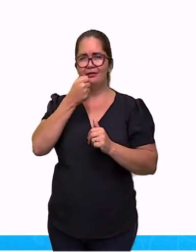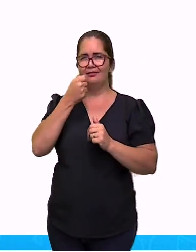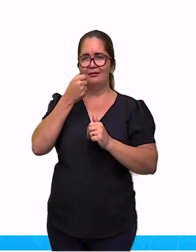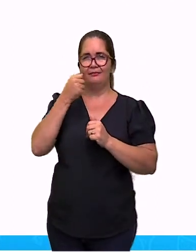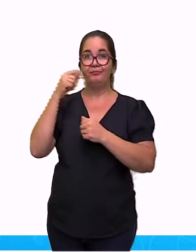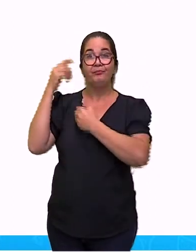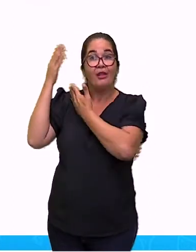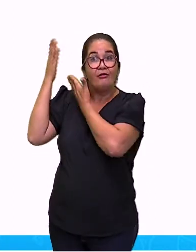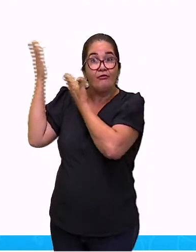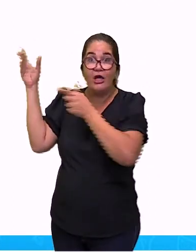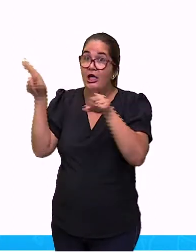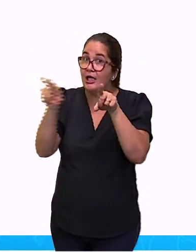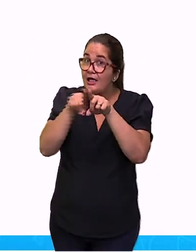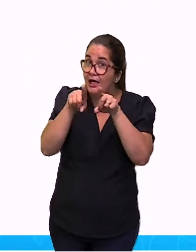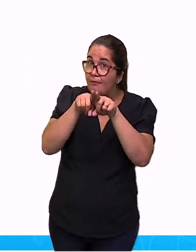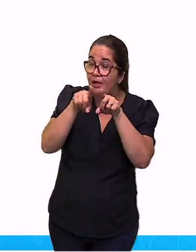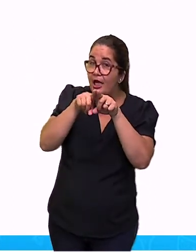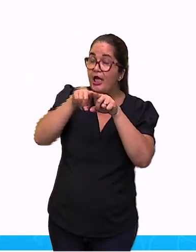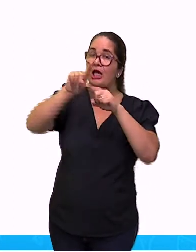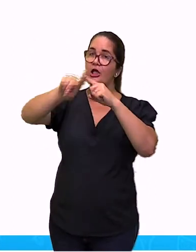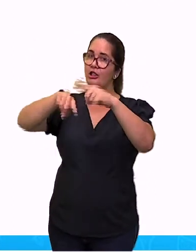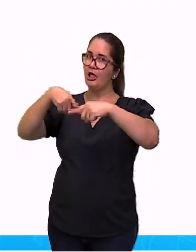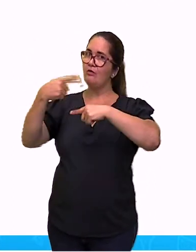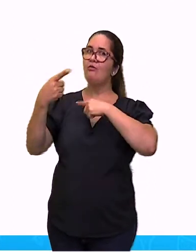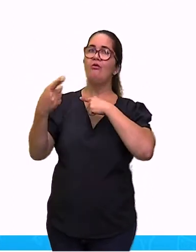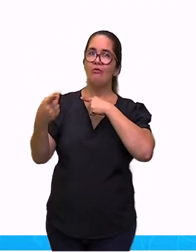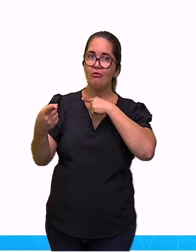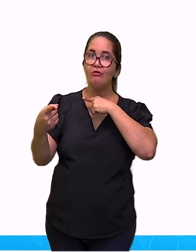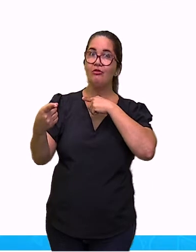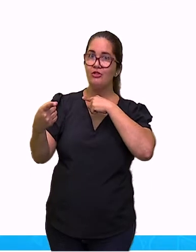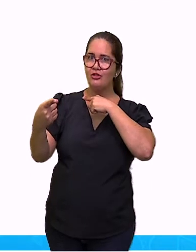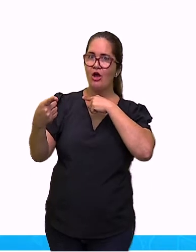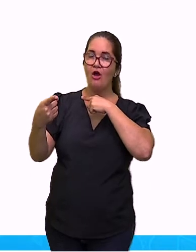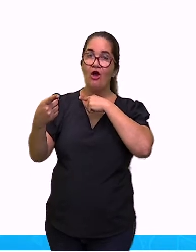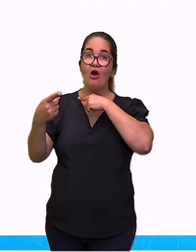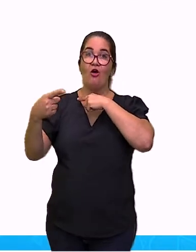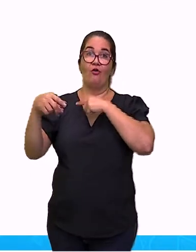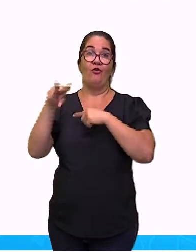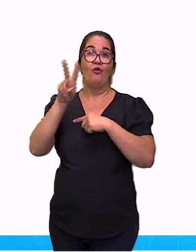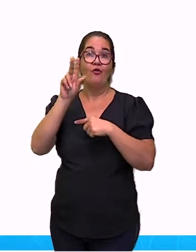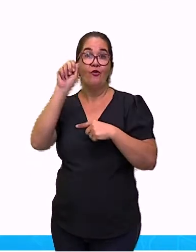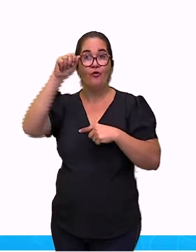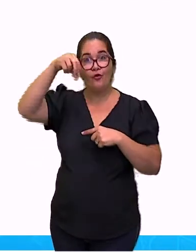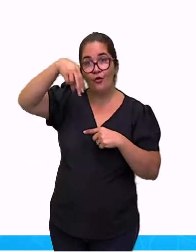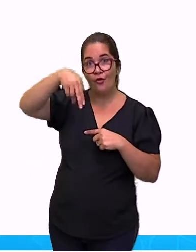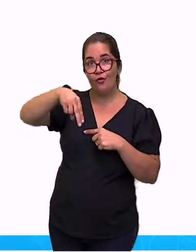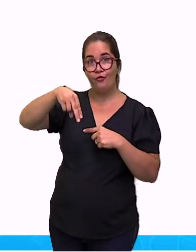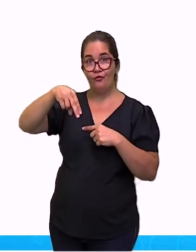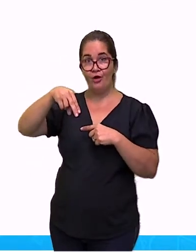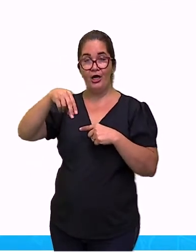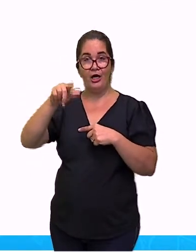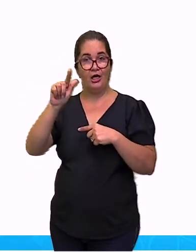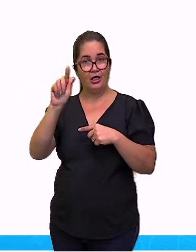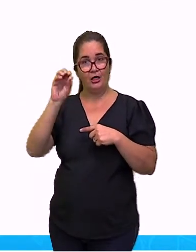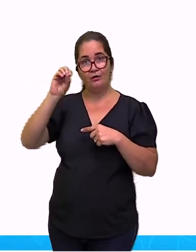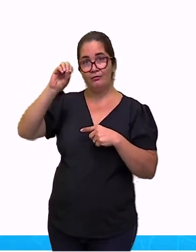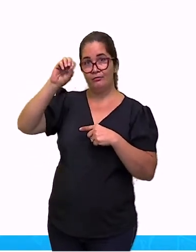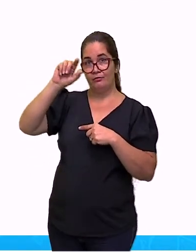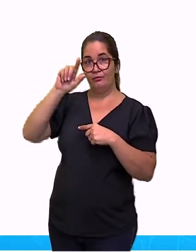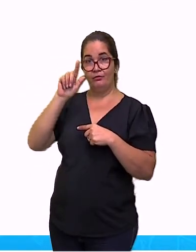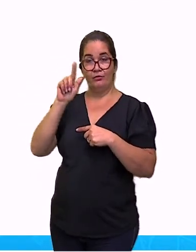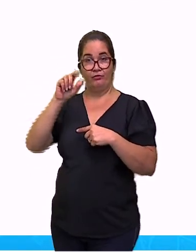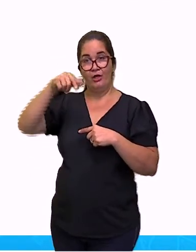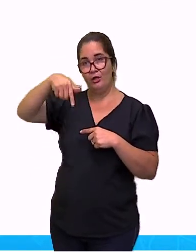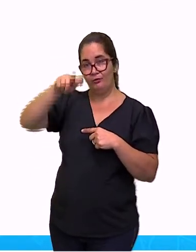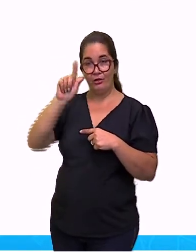Além deles, nós temos também aí Vicente Van Gogh, né, que foi um também que fez várias pinturas